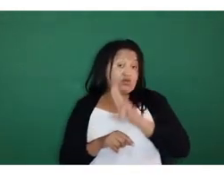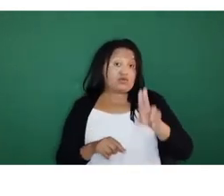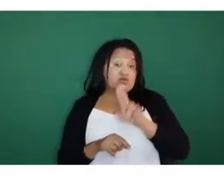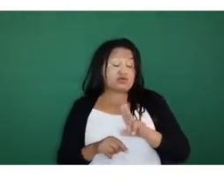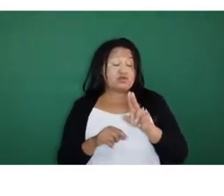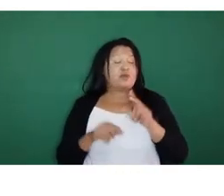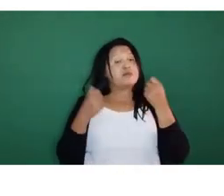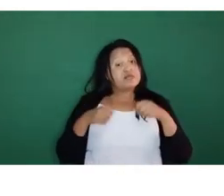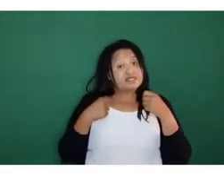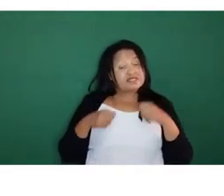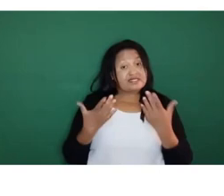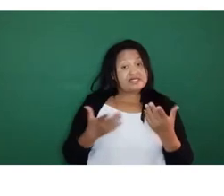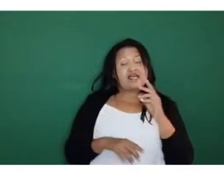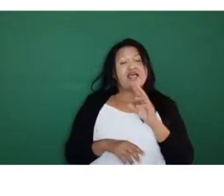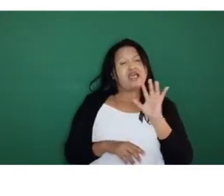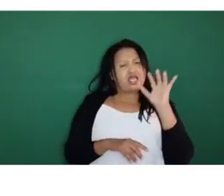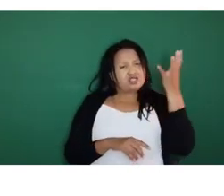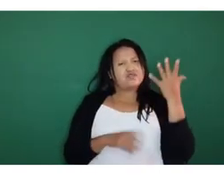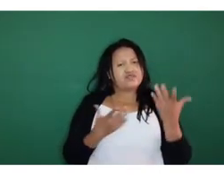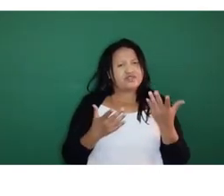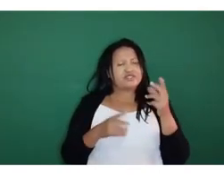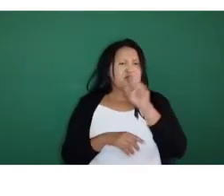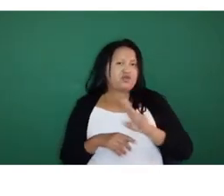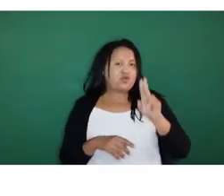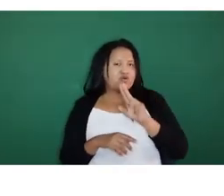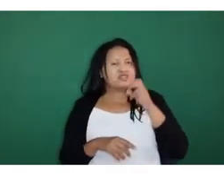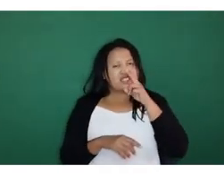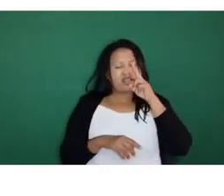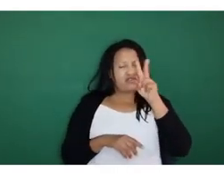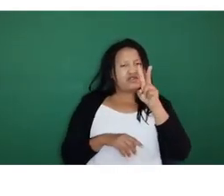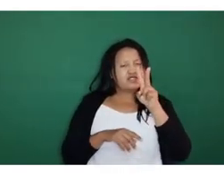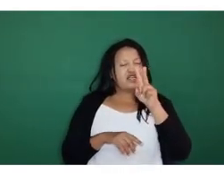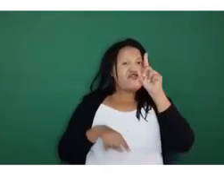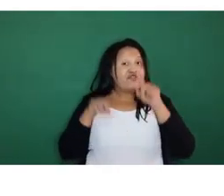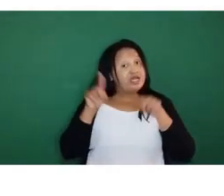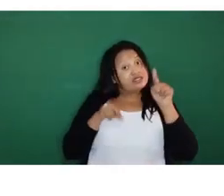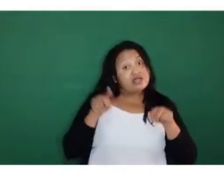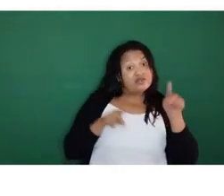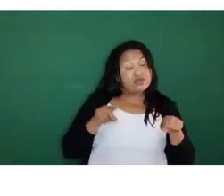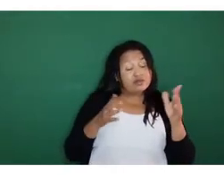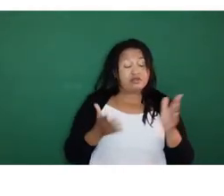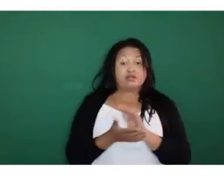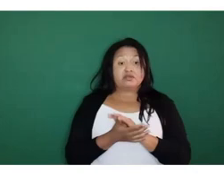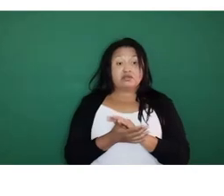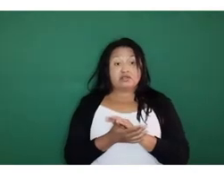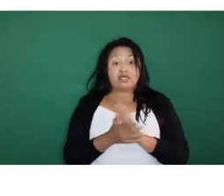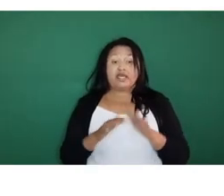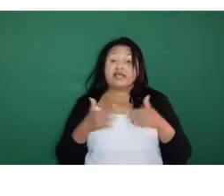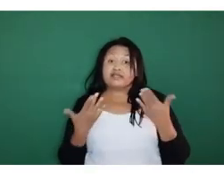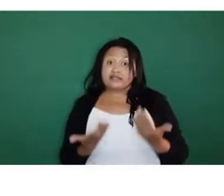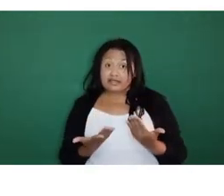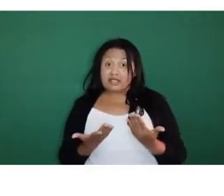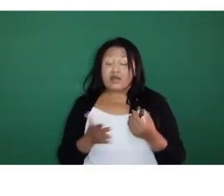seja necessário você resolver através da utilização de uma força variável Então nesse caso a questão